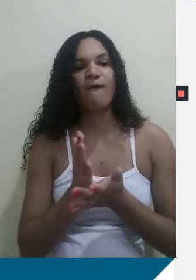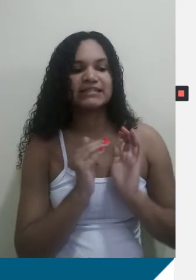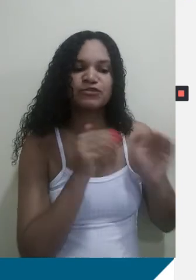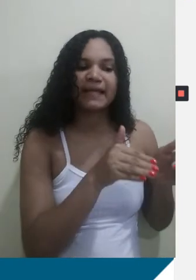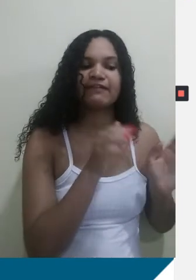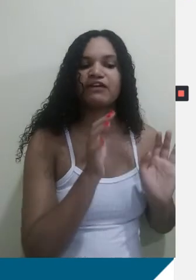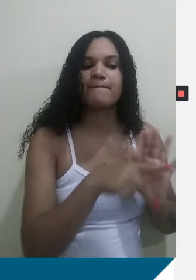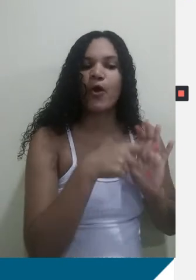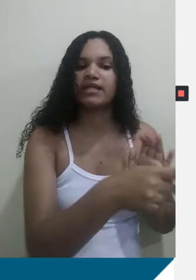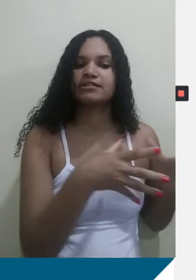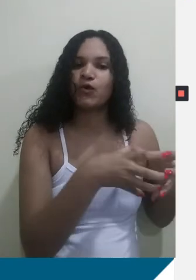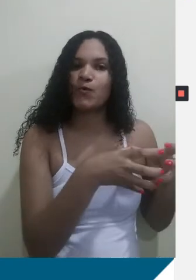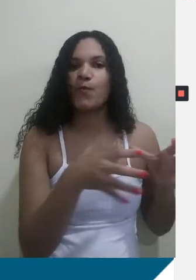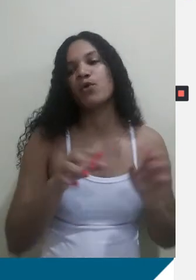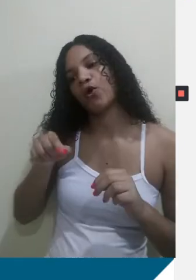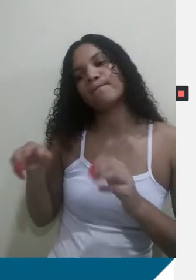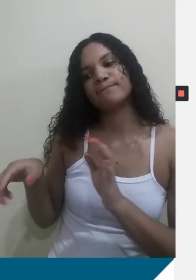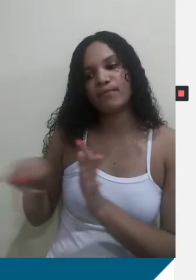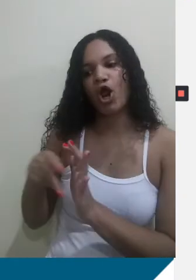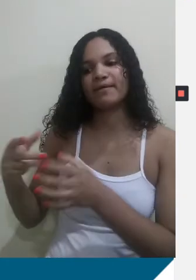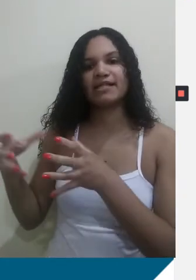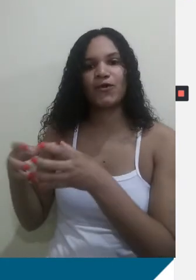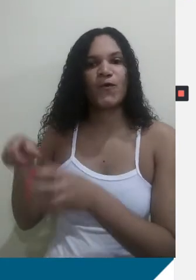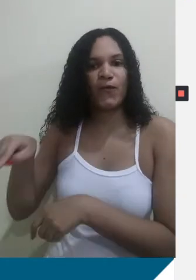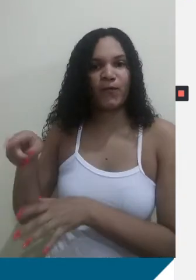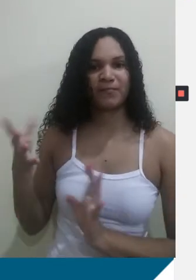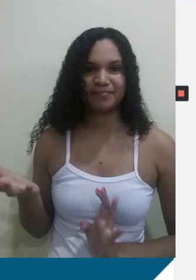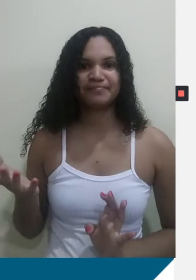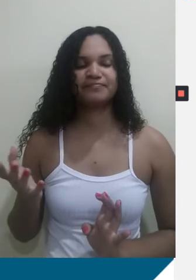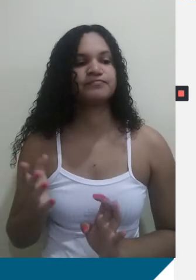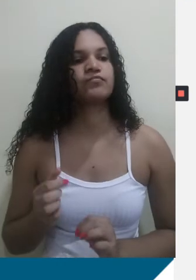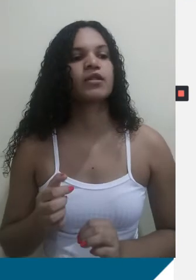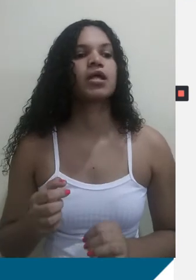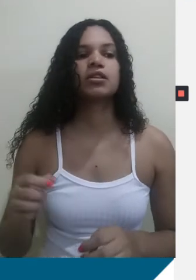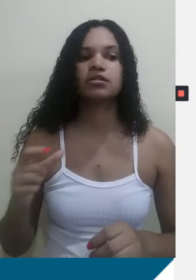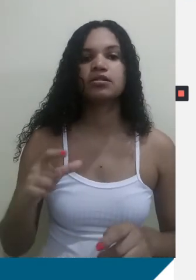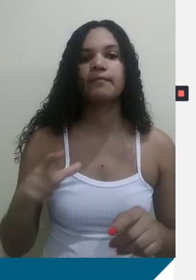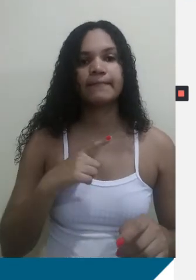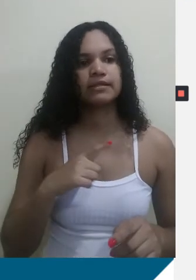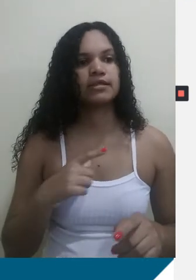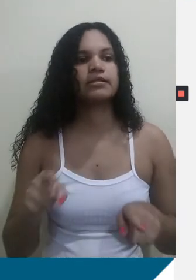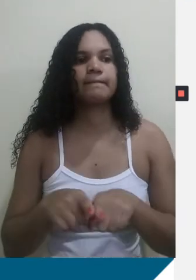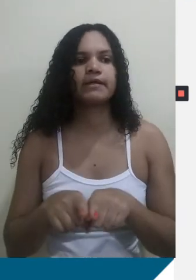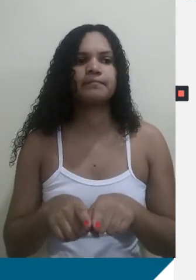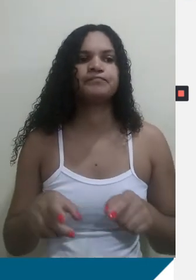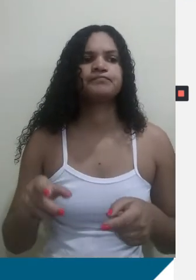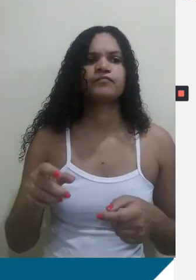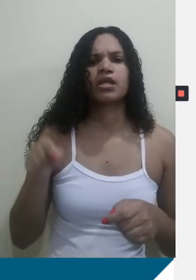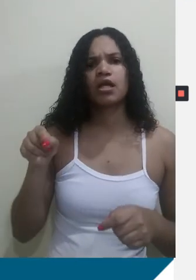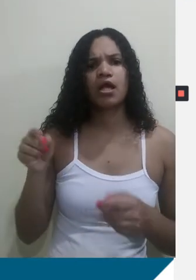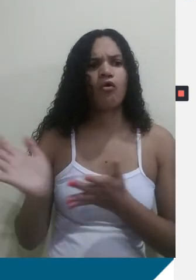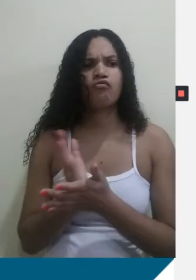também no nosso slide, tem essa função de sustentação da célula, de proteção e de formato celular